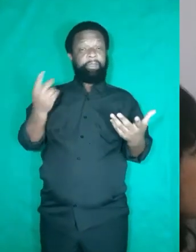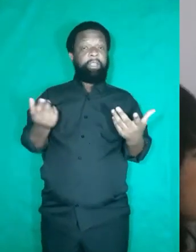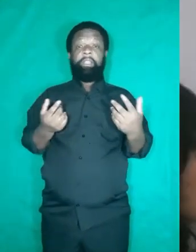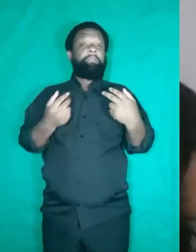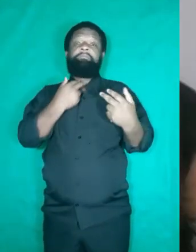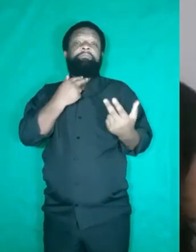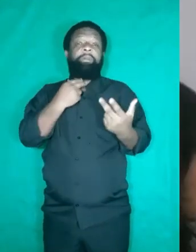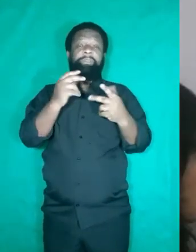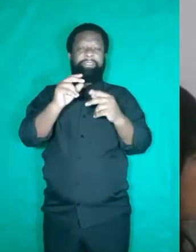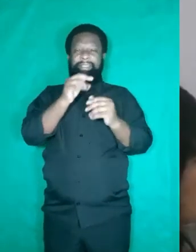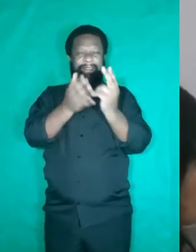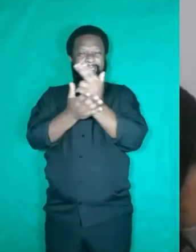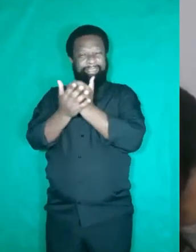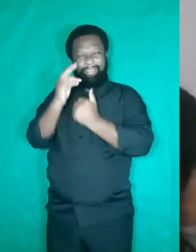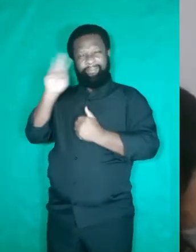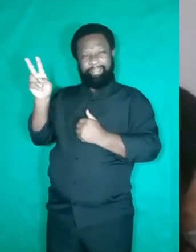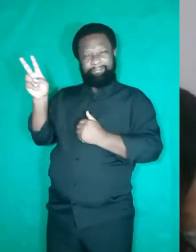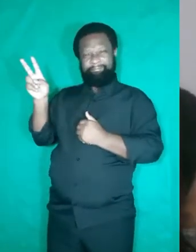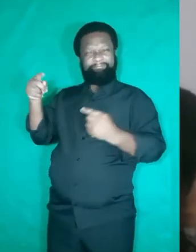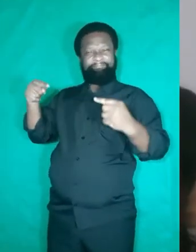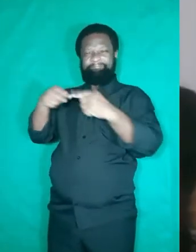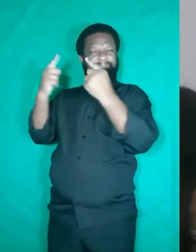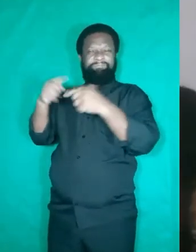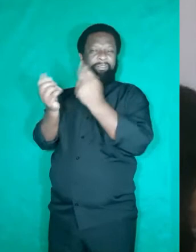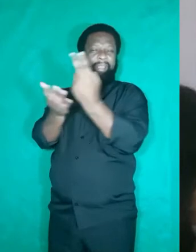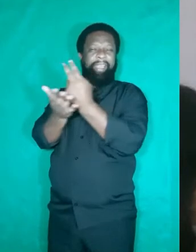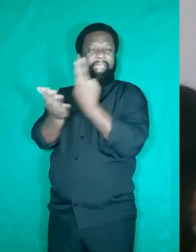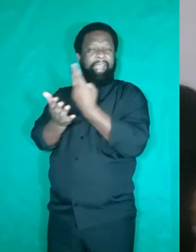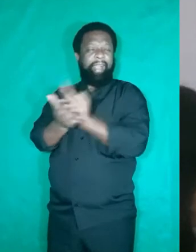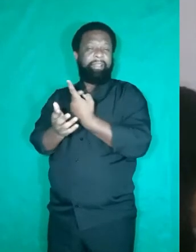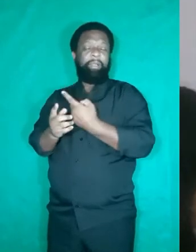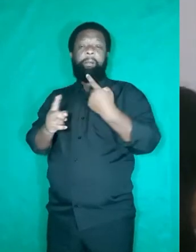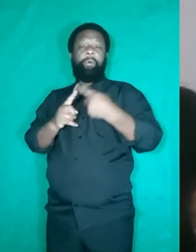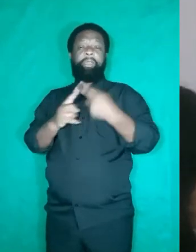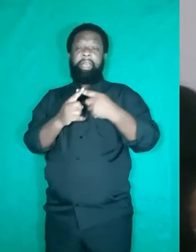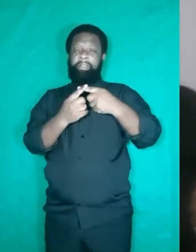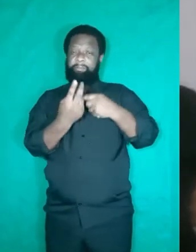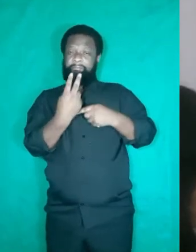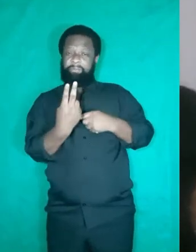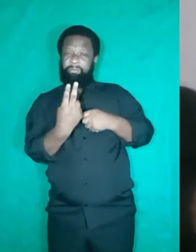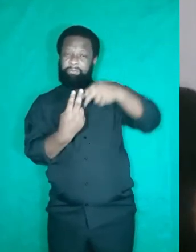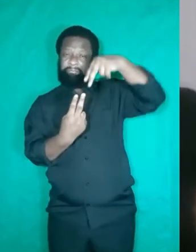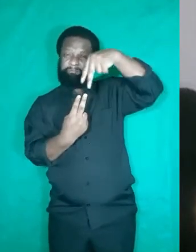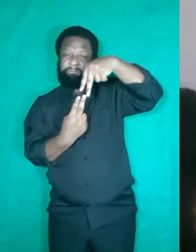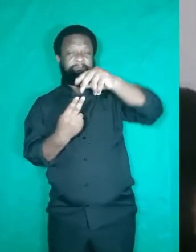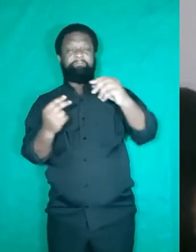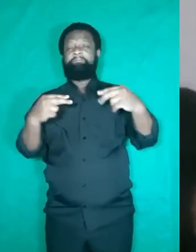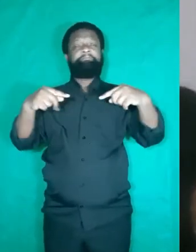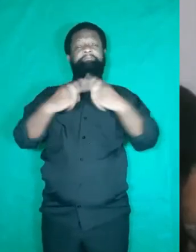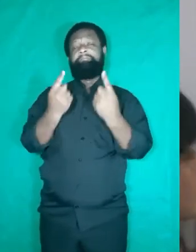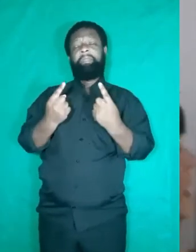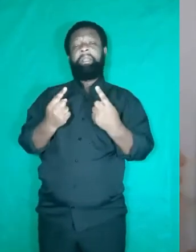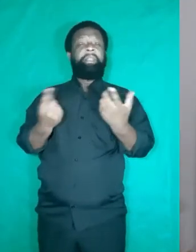ó, não tem cabimento, porque esses elétrons aqui ligantes, eles estão próximos